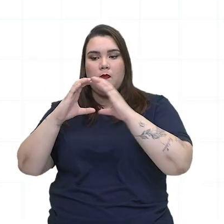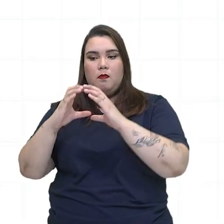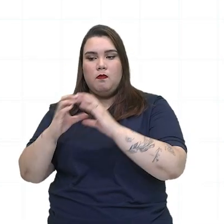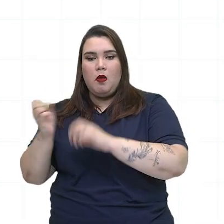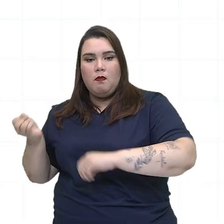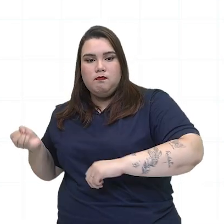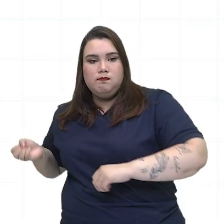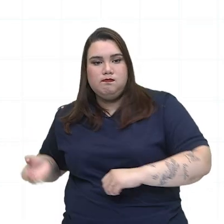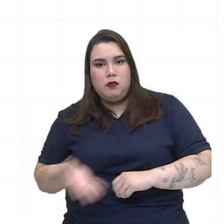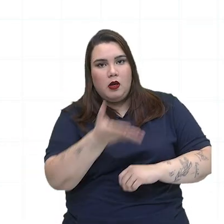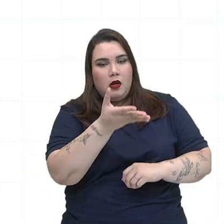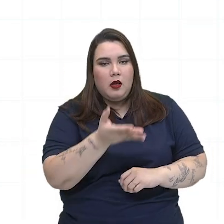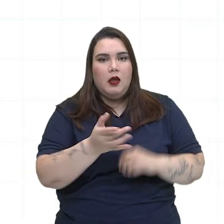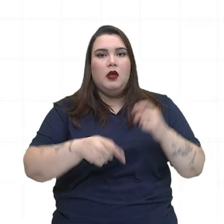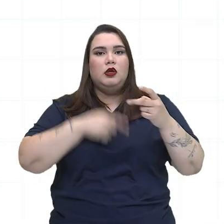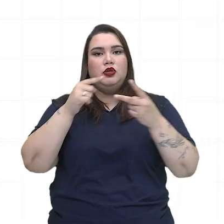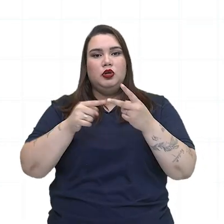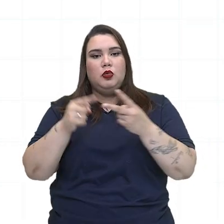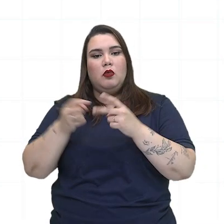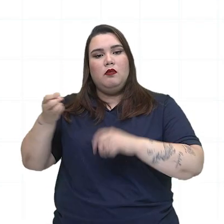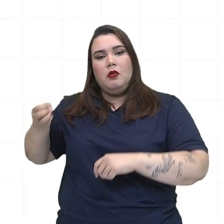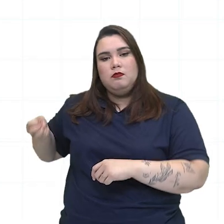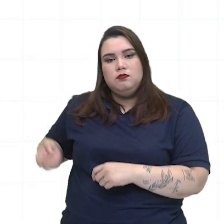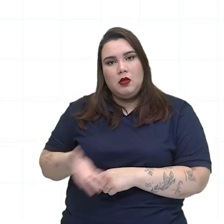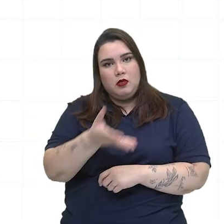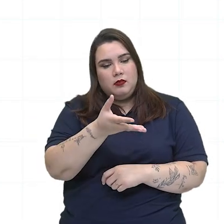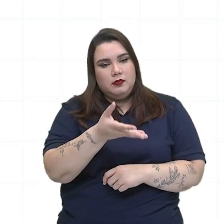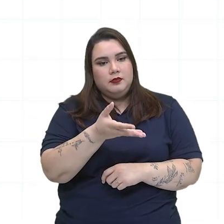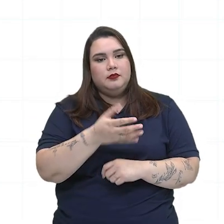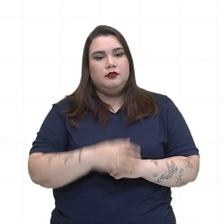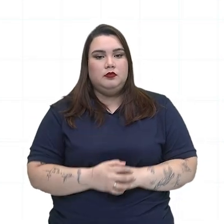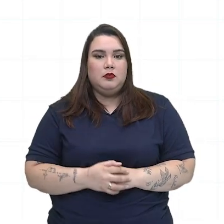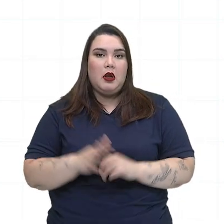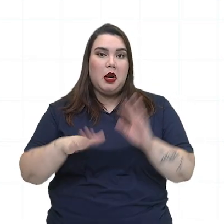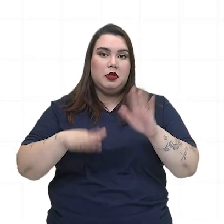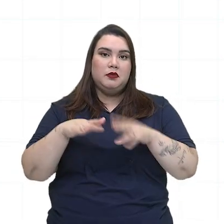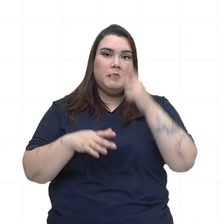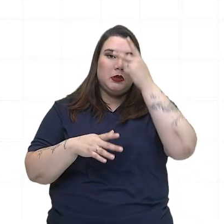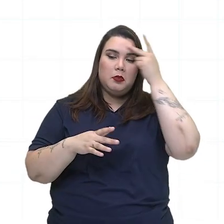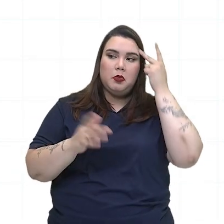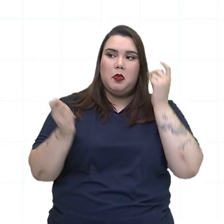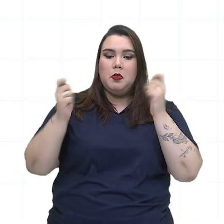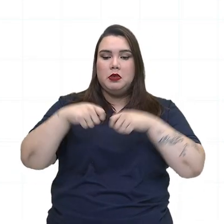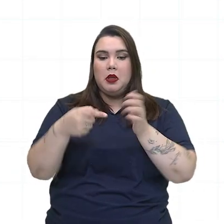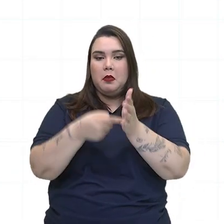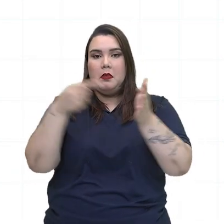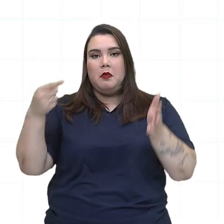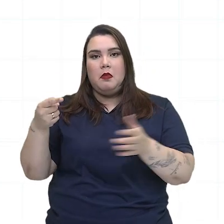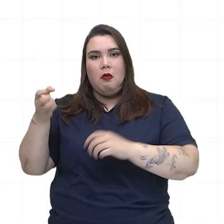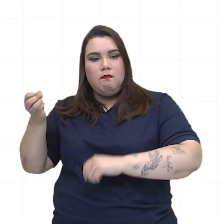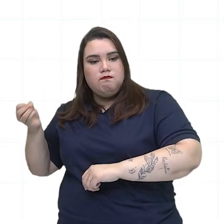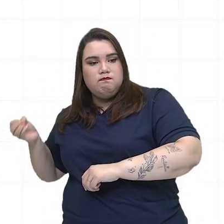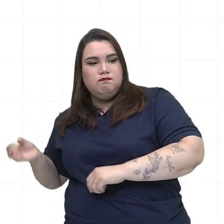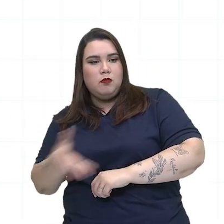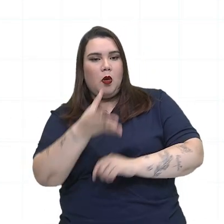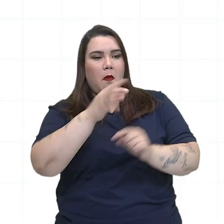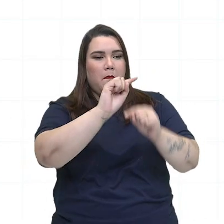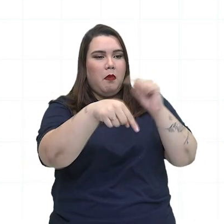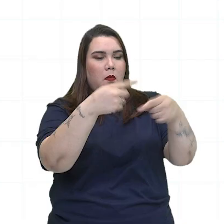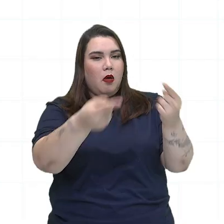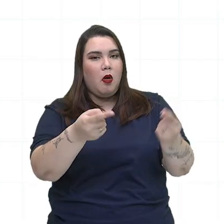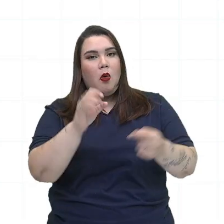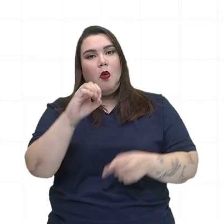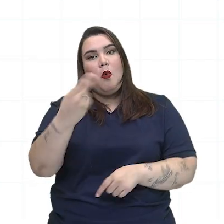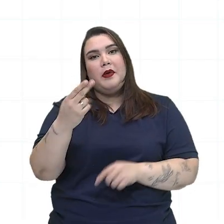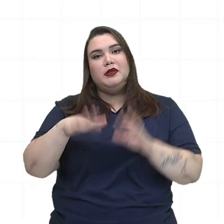pinos. Há quem consiga derrubar na primeira jogada, ou precisa aí das 2 jogadas para derrubar